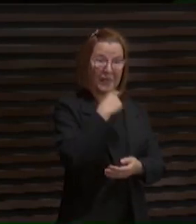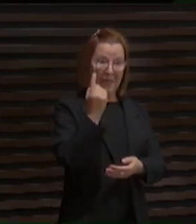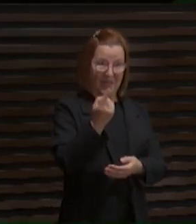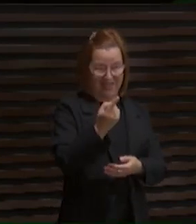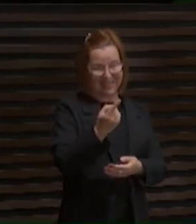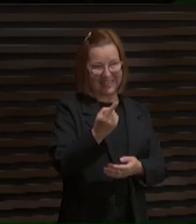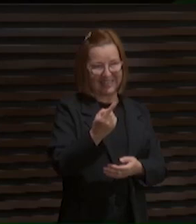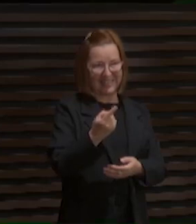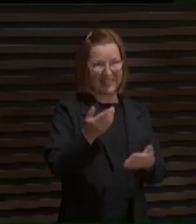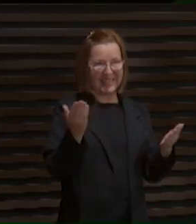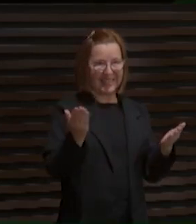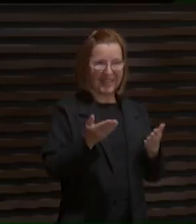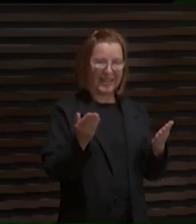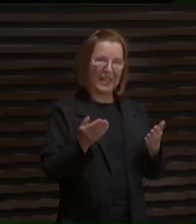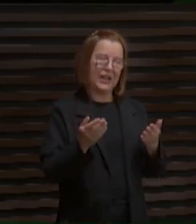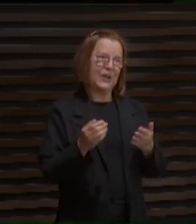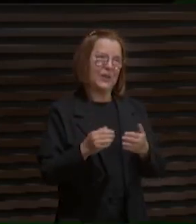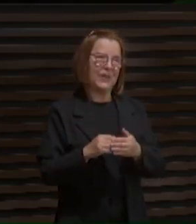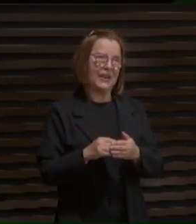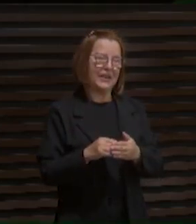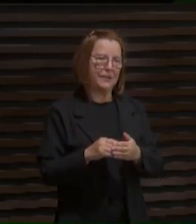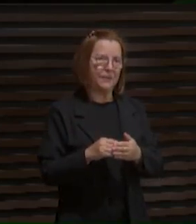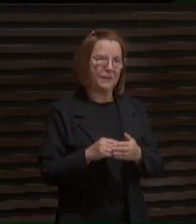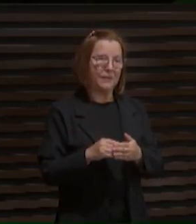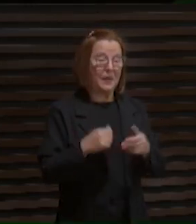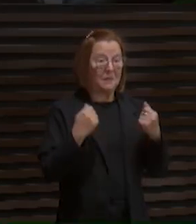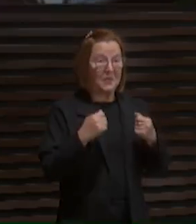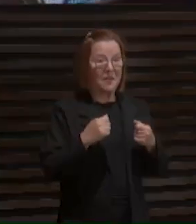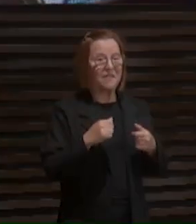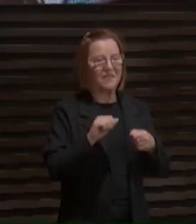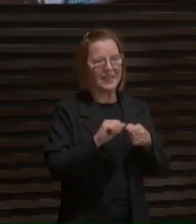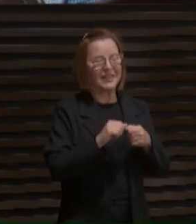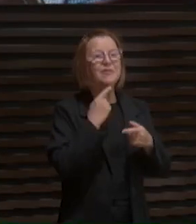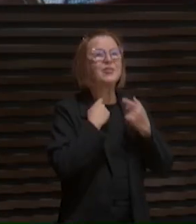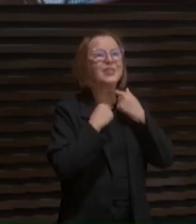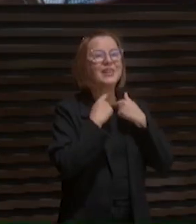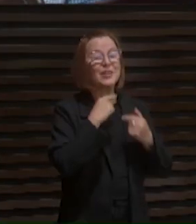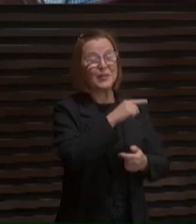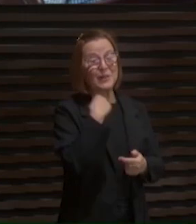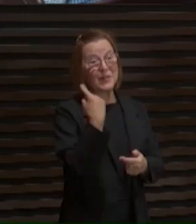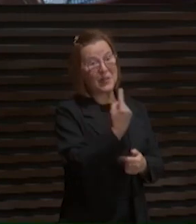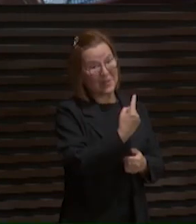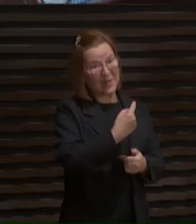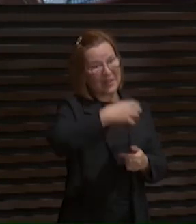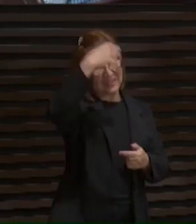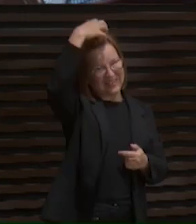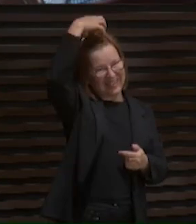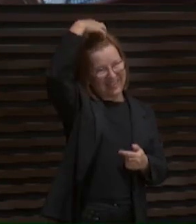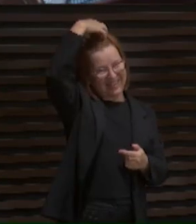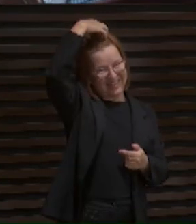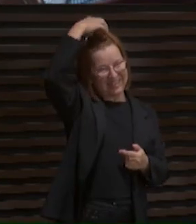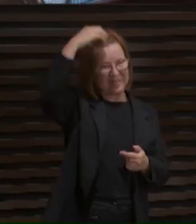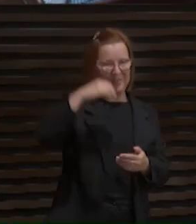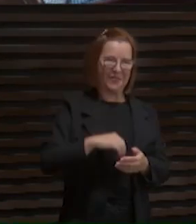tem uma vontade. Nós temos que fazer a vontade do nosso rei. Deus é nosso rei. E o que ele fala, se